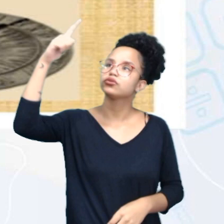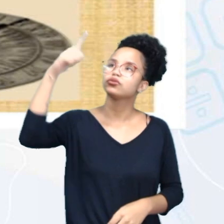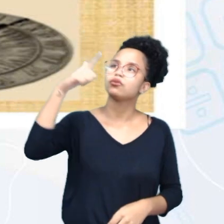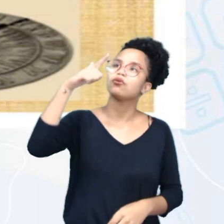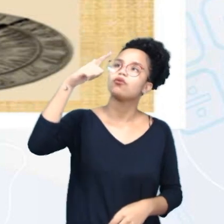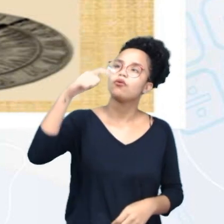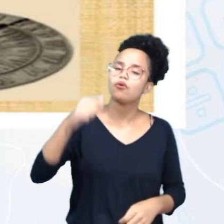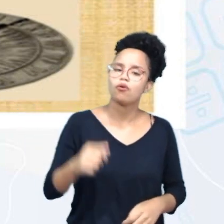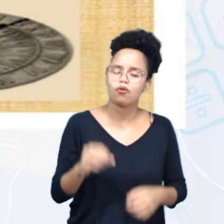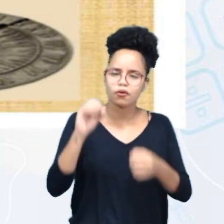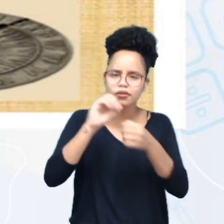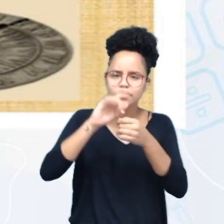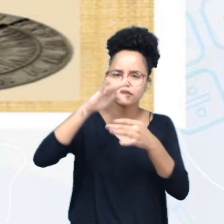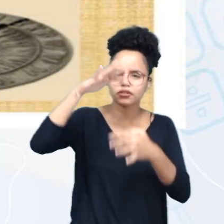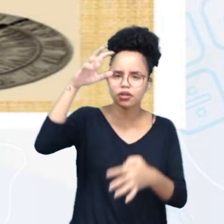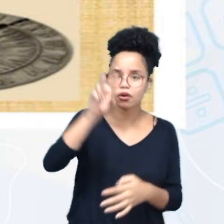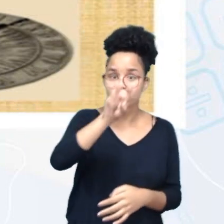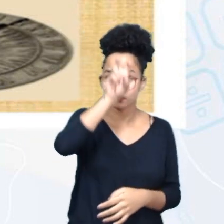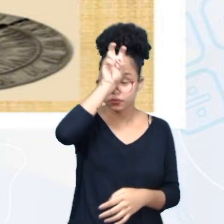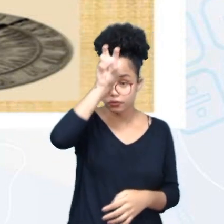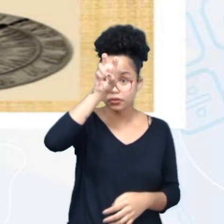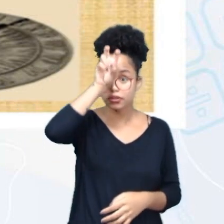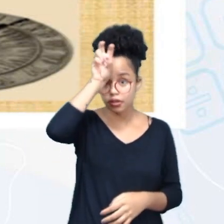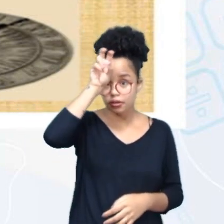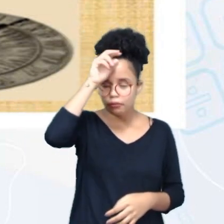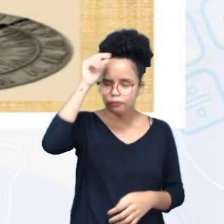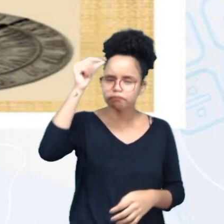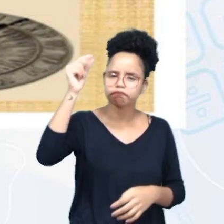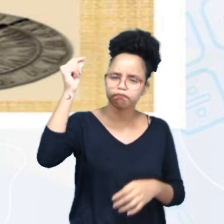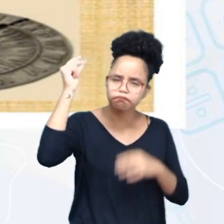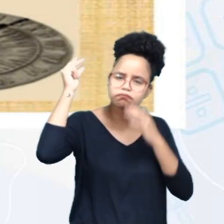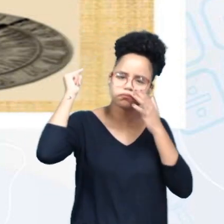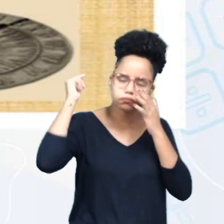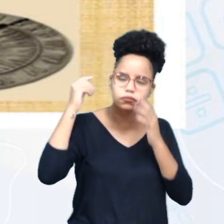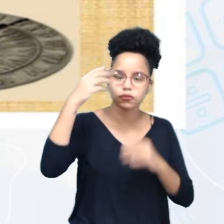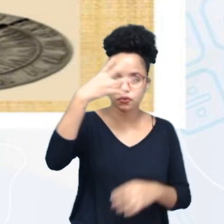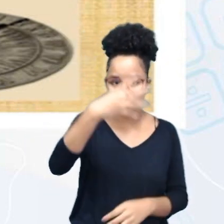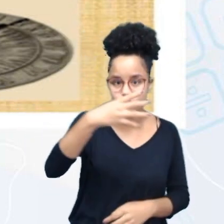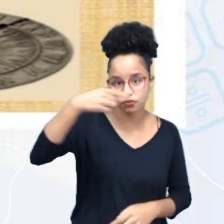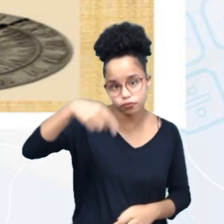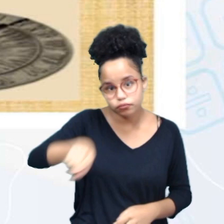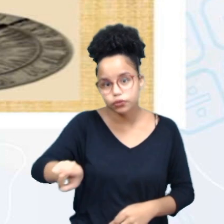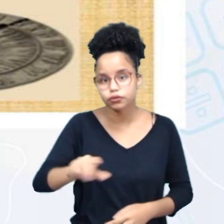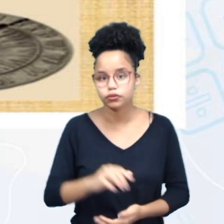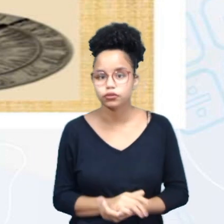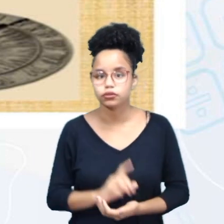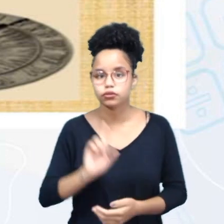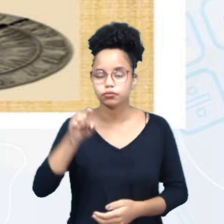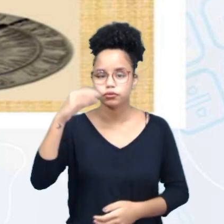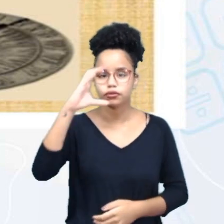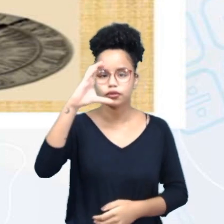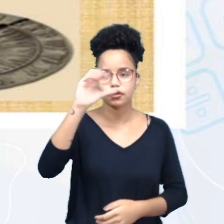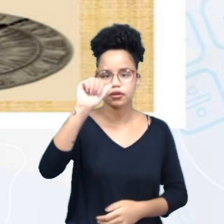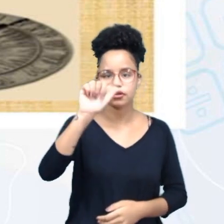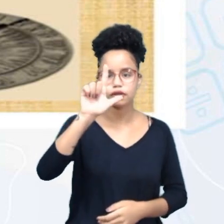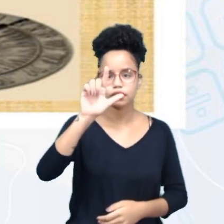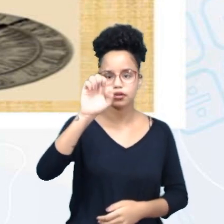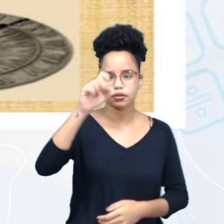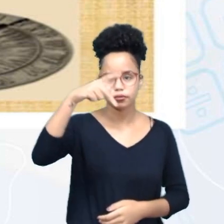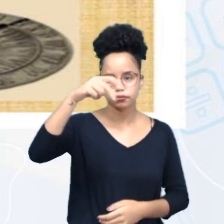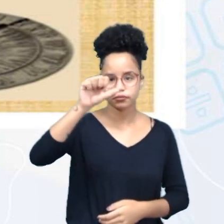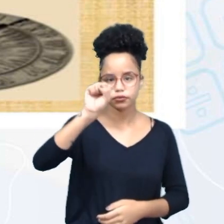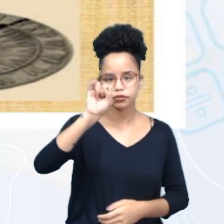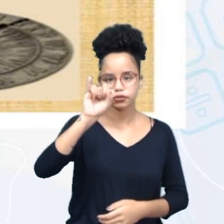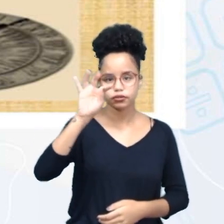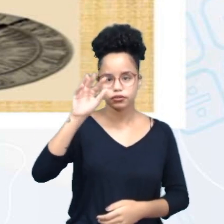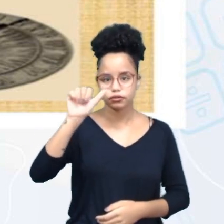pelos antigos egípcios há mais de 4.000 anos. Depois vieram as calepsitras, que é o relógio de água,